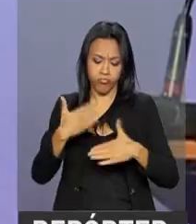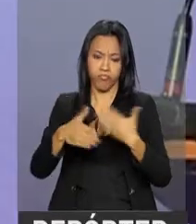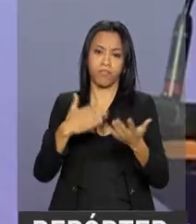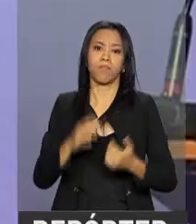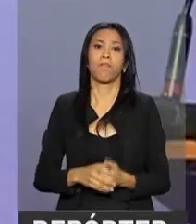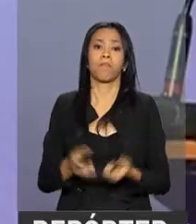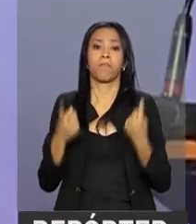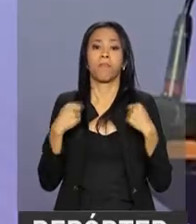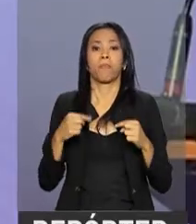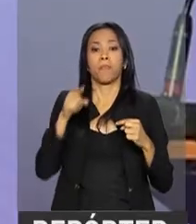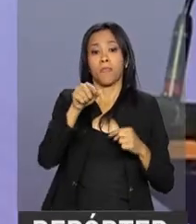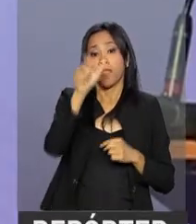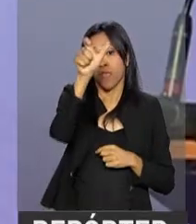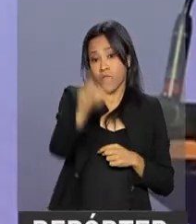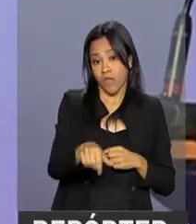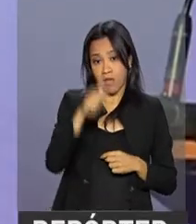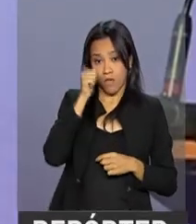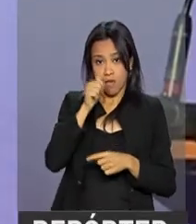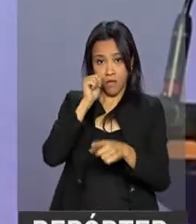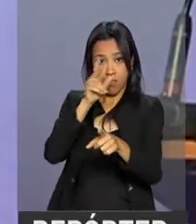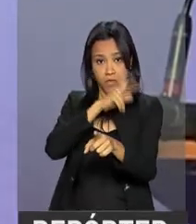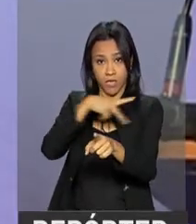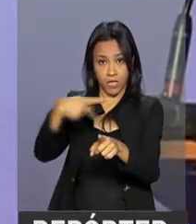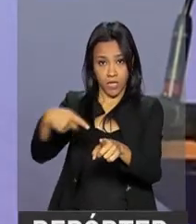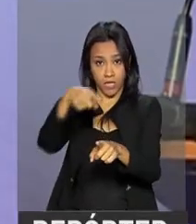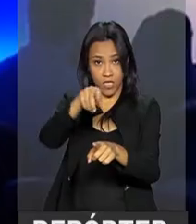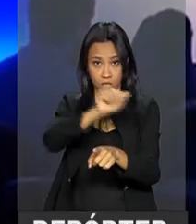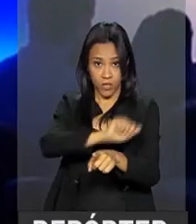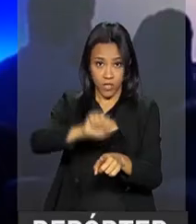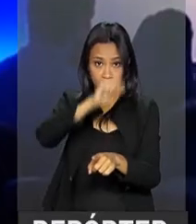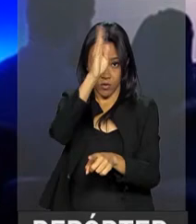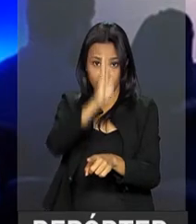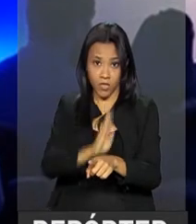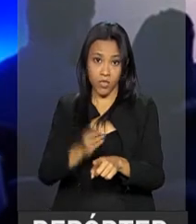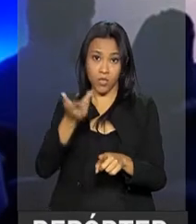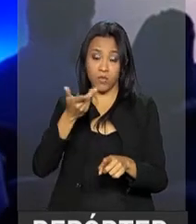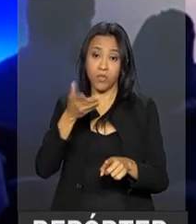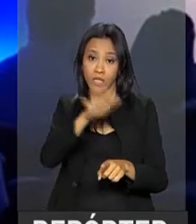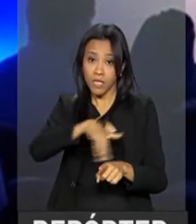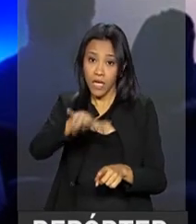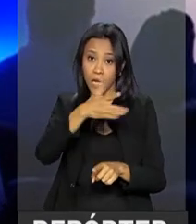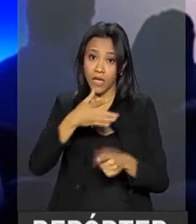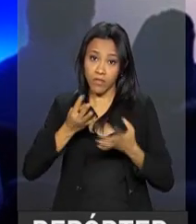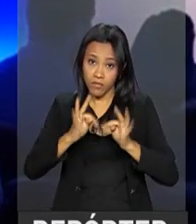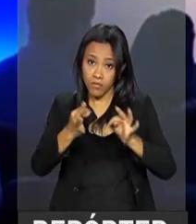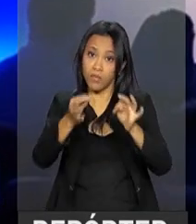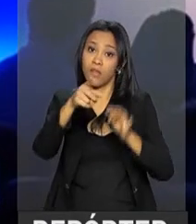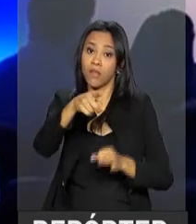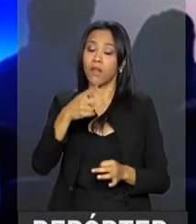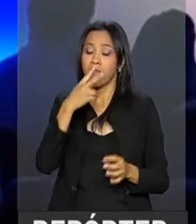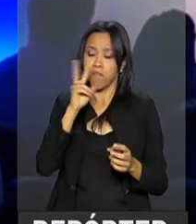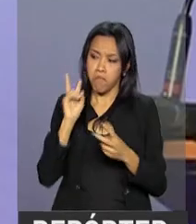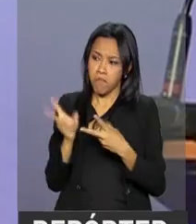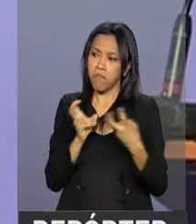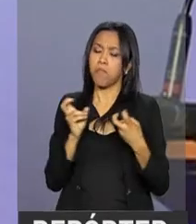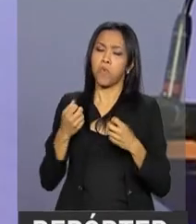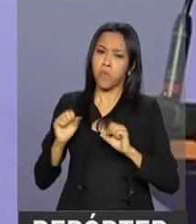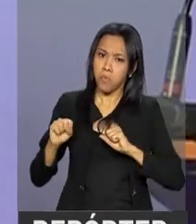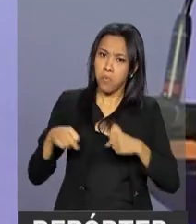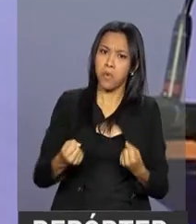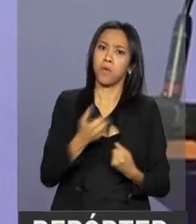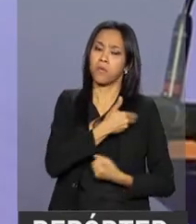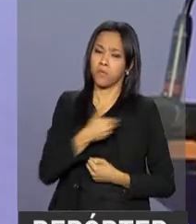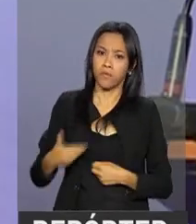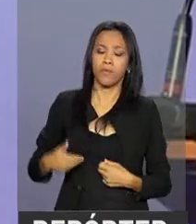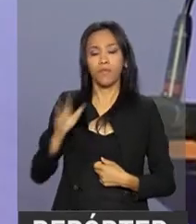Para a presidente da Sociedade Brasileira de Informática em Saúde, o trabalho do Ministério mostra o empenho do governo federal em